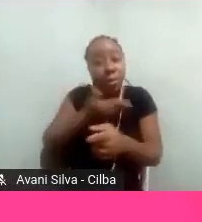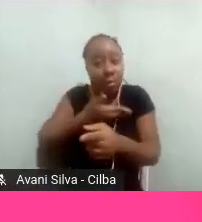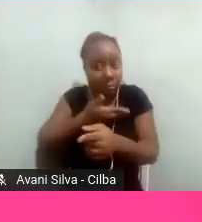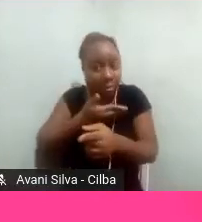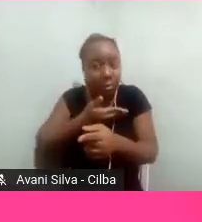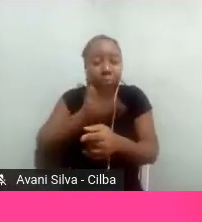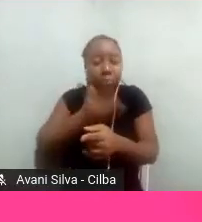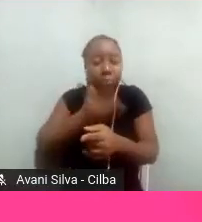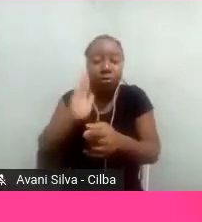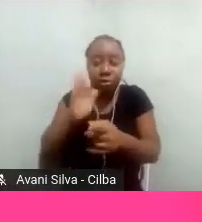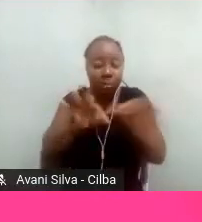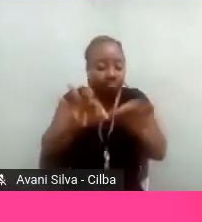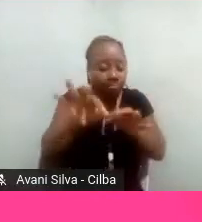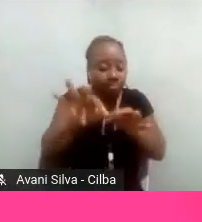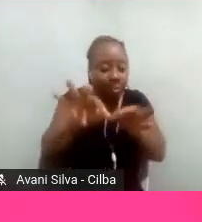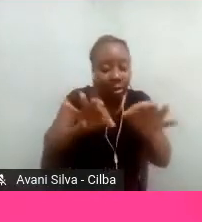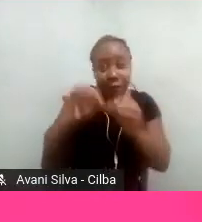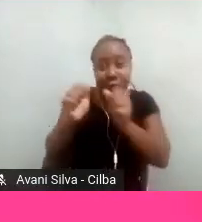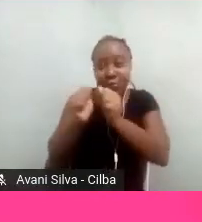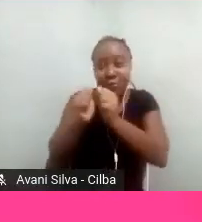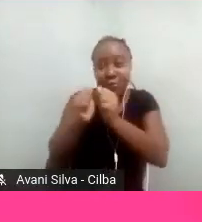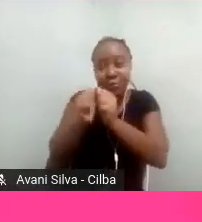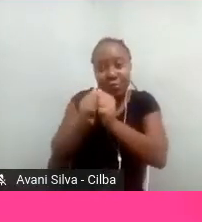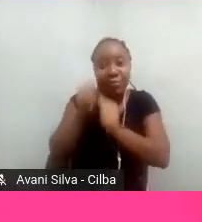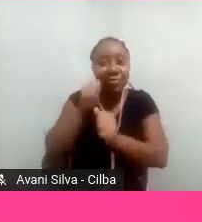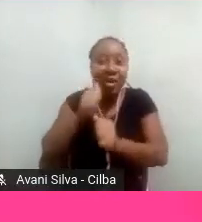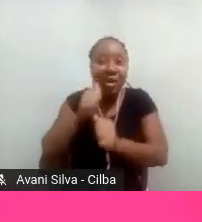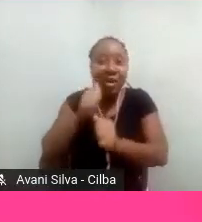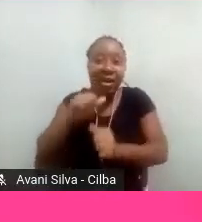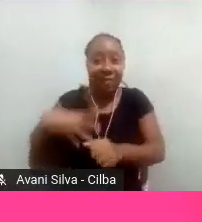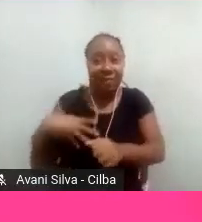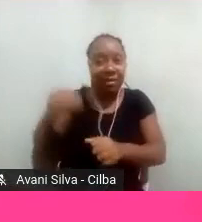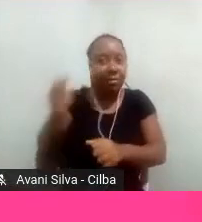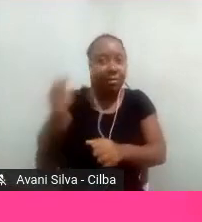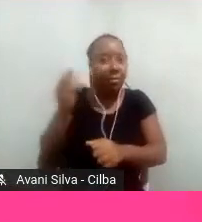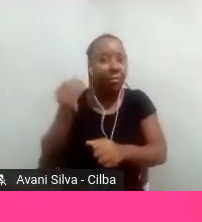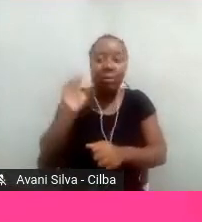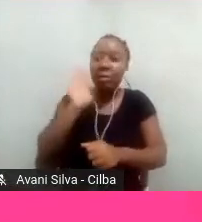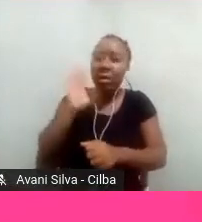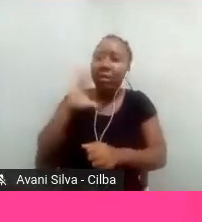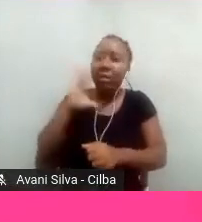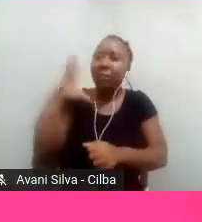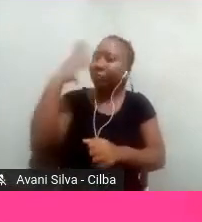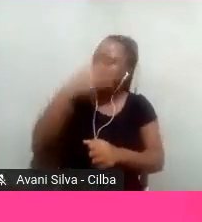trabalhos junto com a filha dele, foi muito, muito legal, ficou muito bonito.